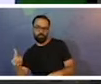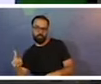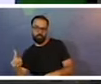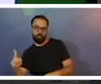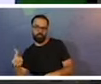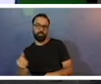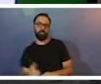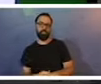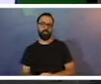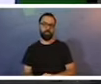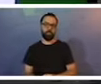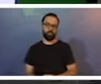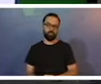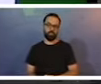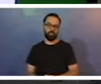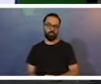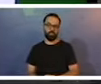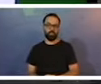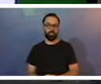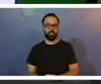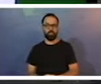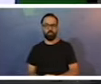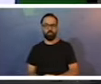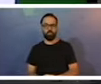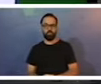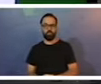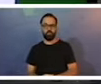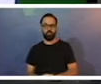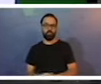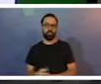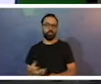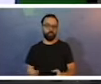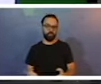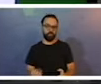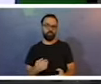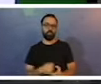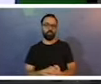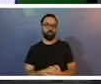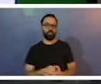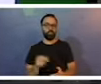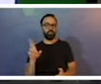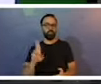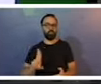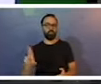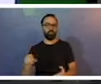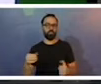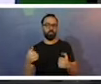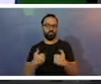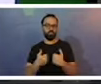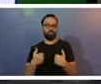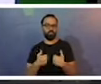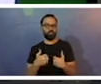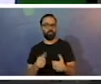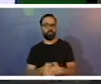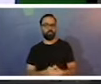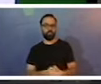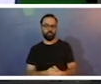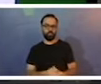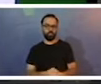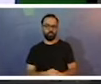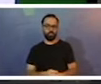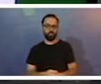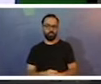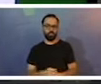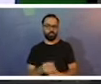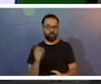aqui no lugar do 60. Mas como não tenho 60 aqui na tabuada, vou usar o produto mais próximo, certo? Então, olha